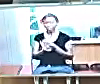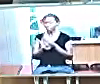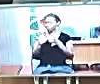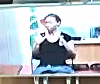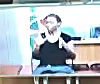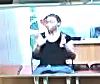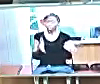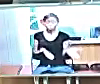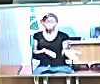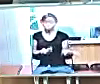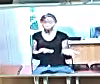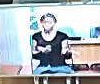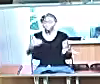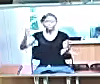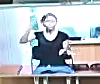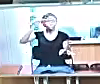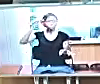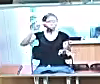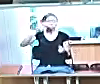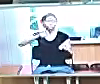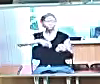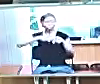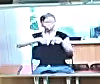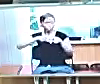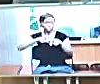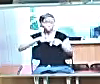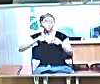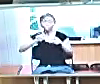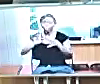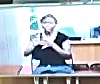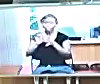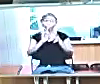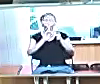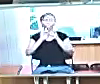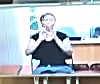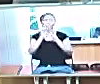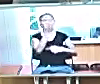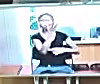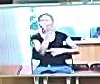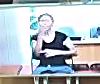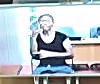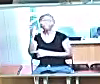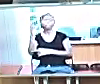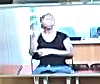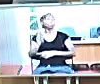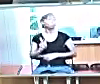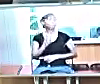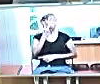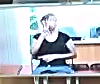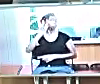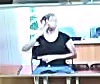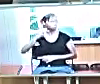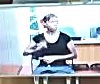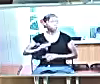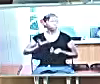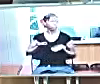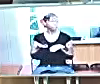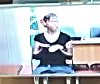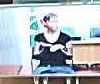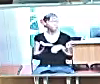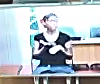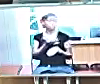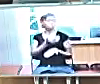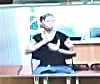e adultos camponeses em harmonia com o meio ambiente articulada com valores humanos cristãos técnicos e científicos